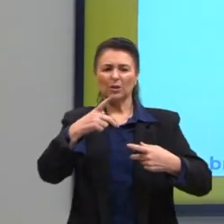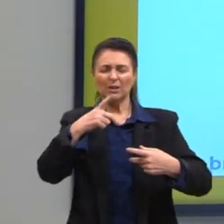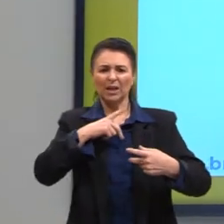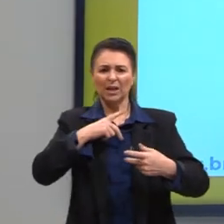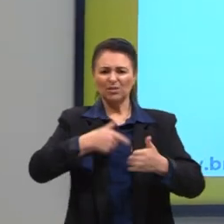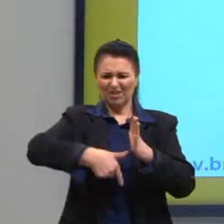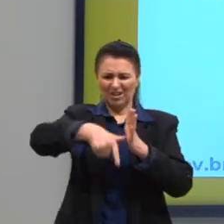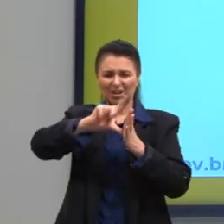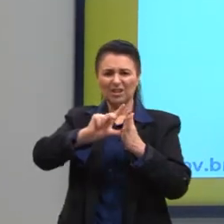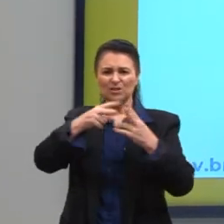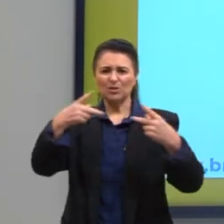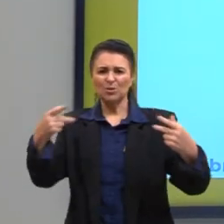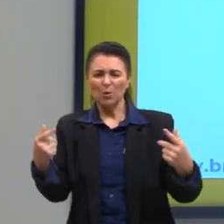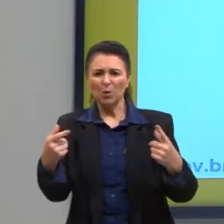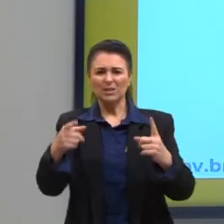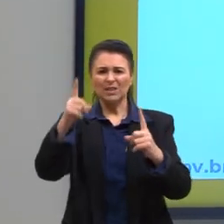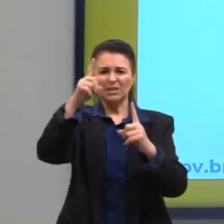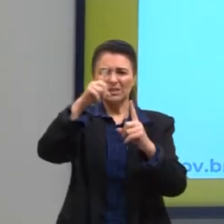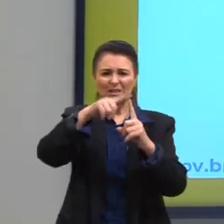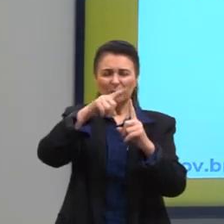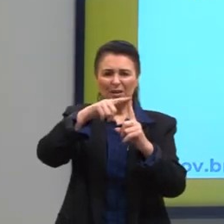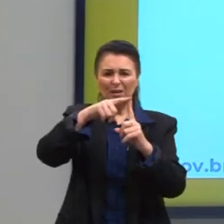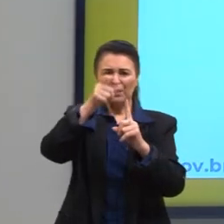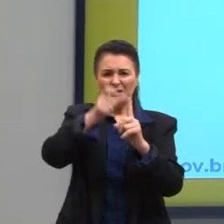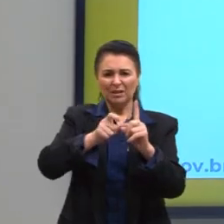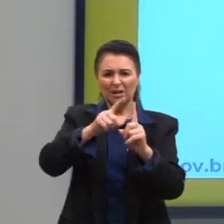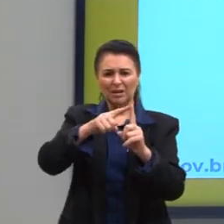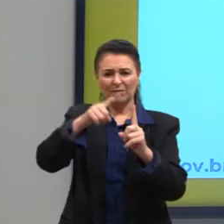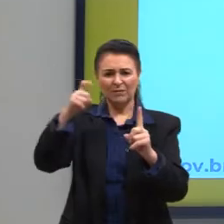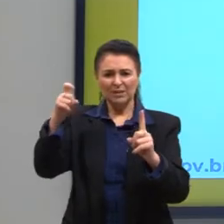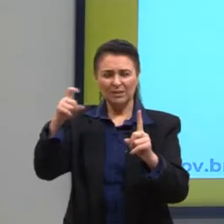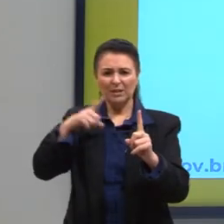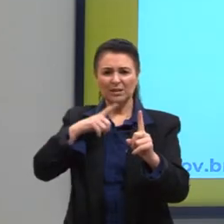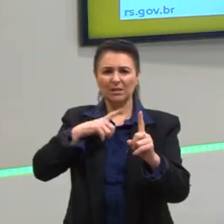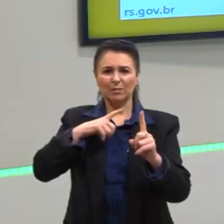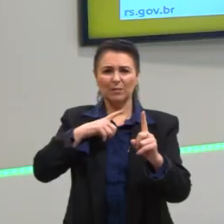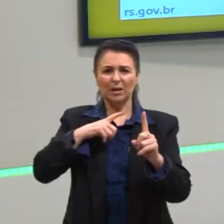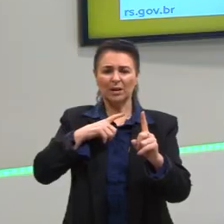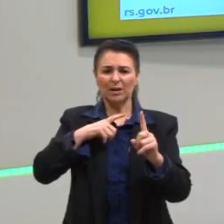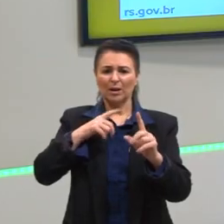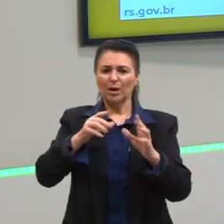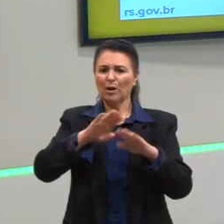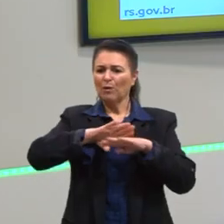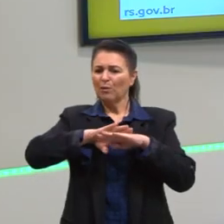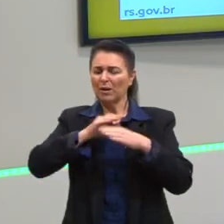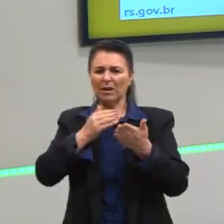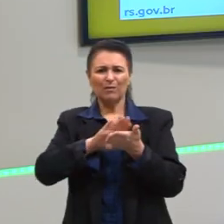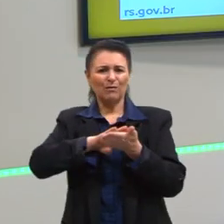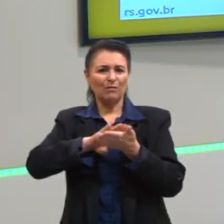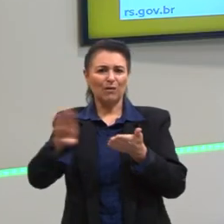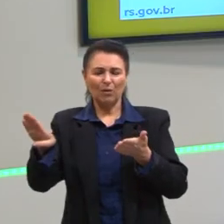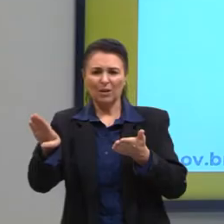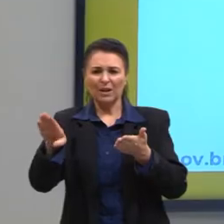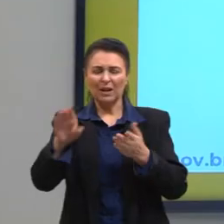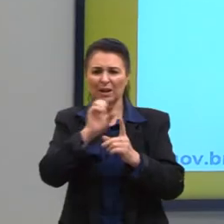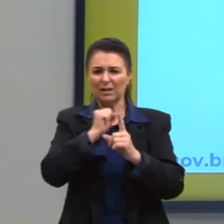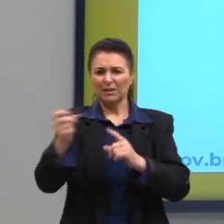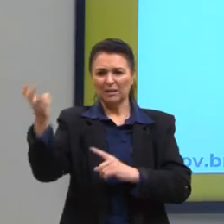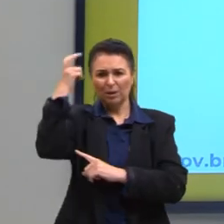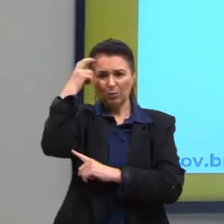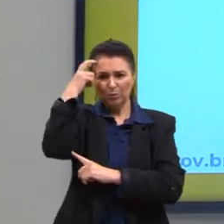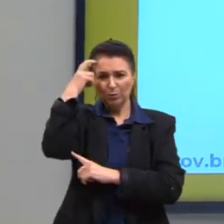transcendentais não a sistematização de valores desassociadas da cultura não aqui é sócio-histórico tem